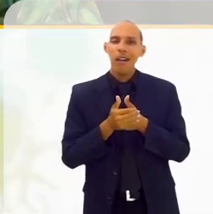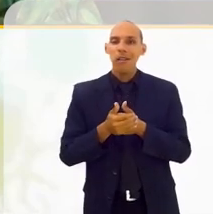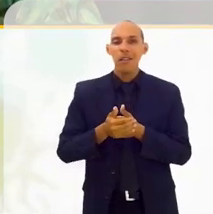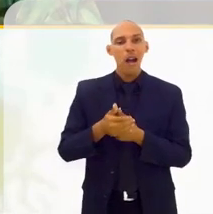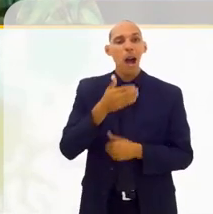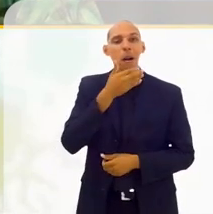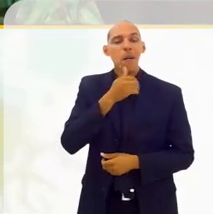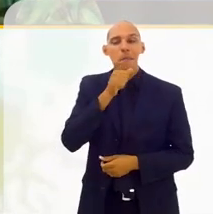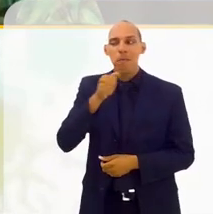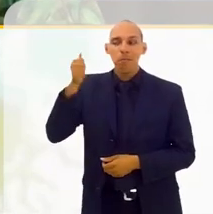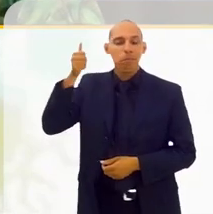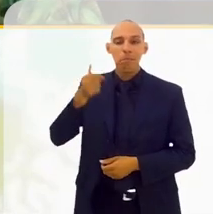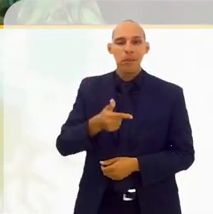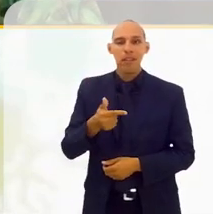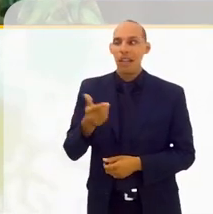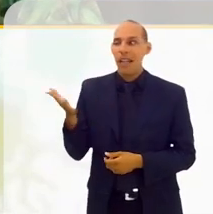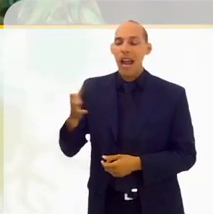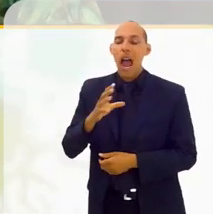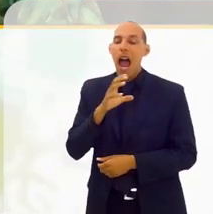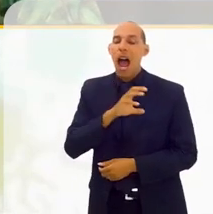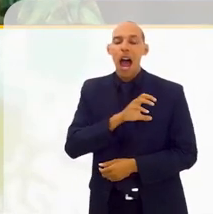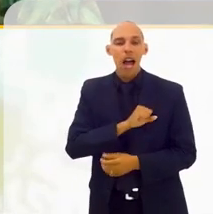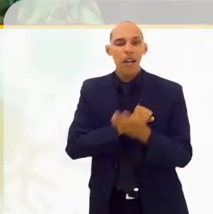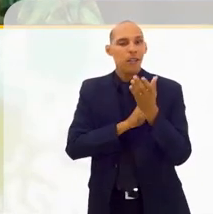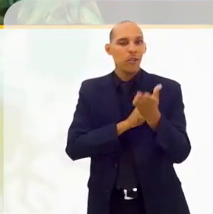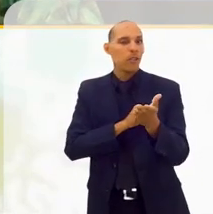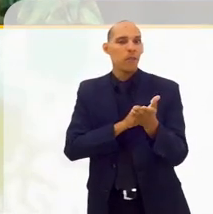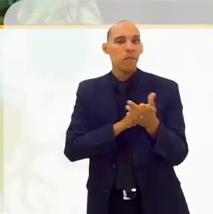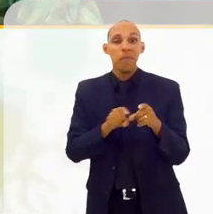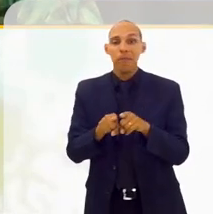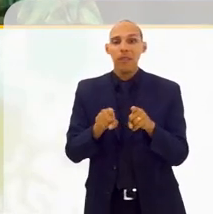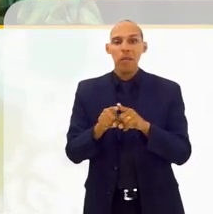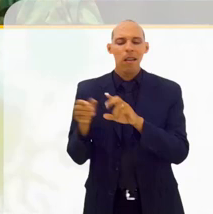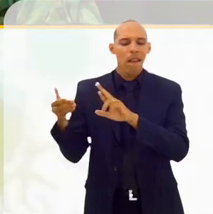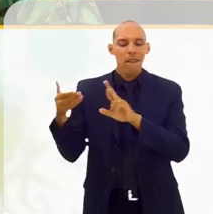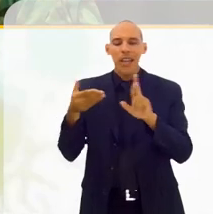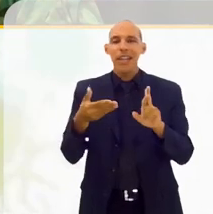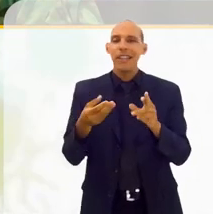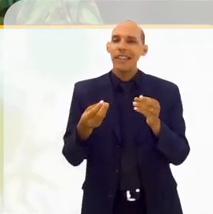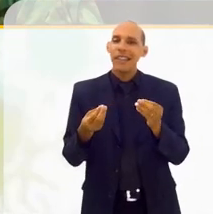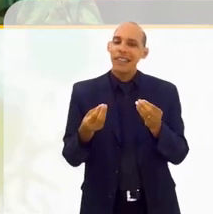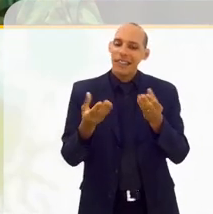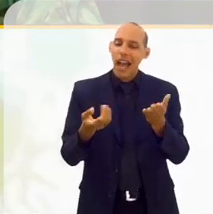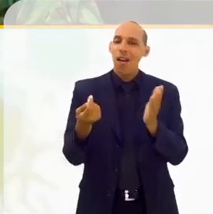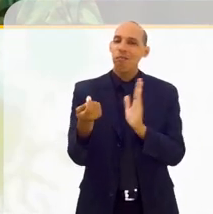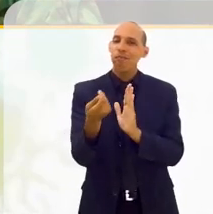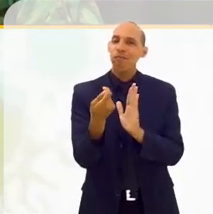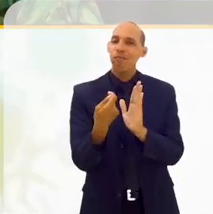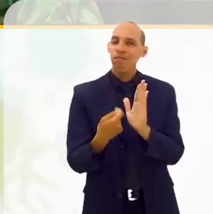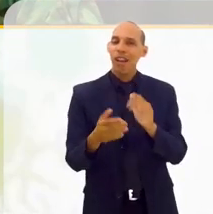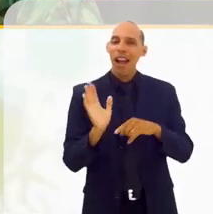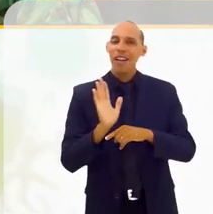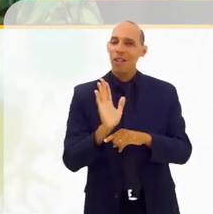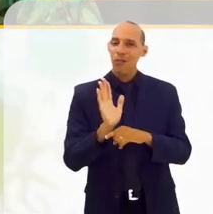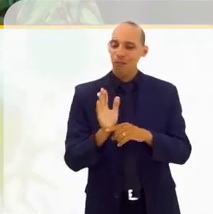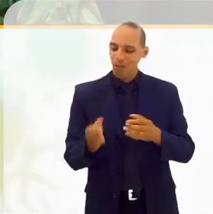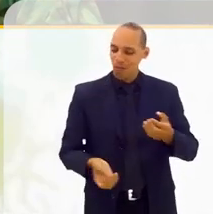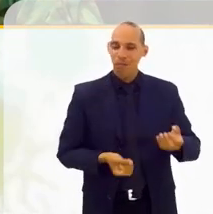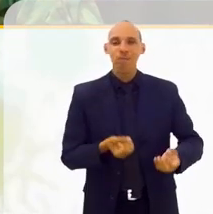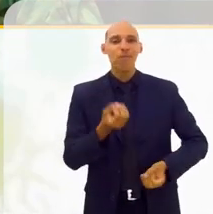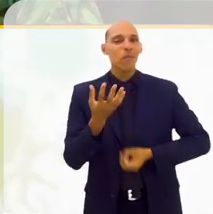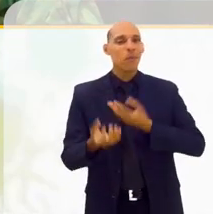muito mais do que te acolher né te amar te dar essa referência de escrever